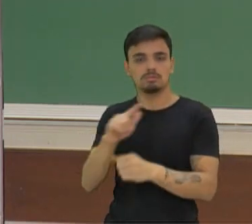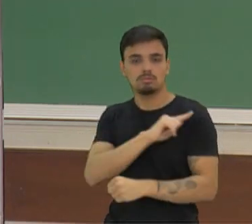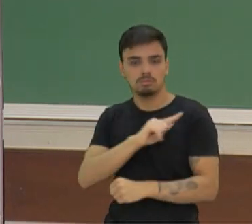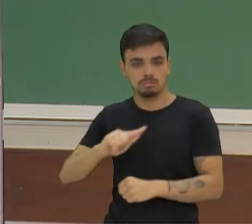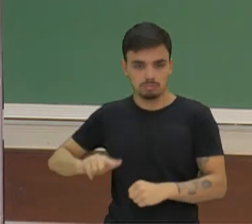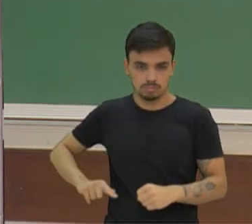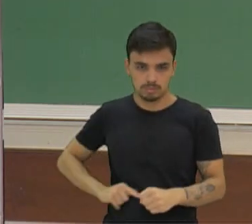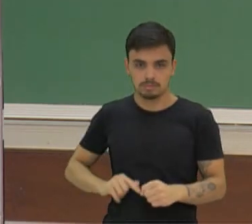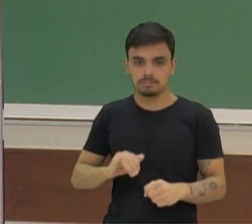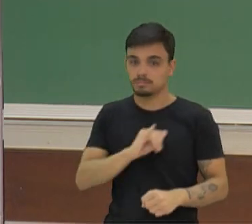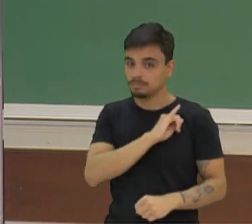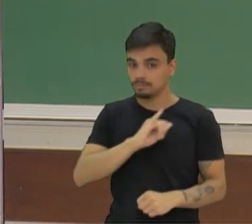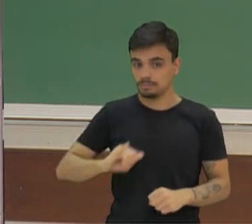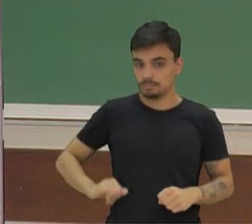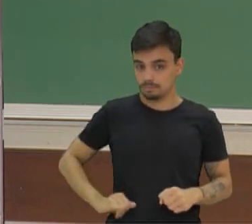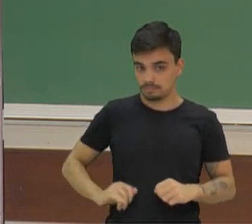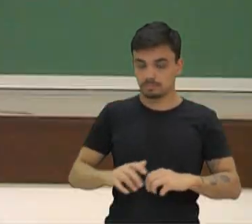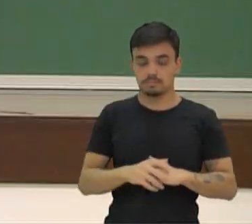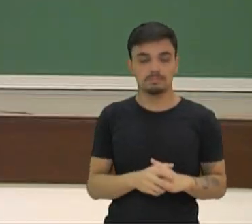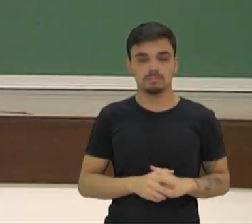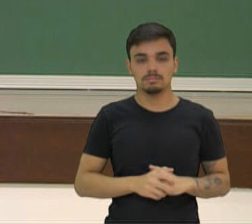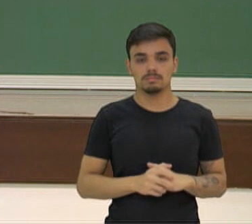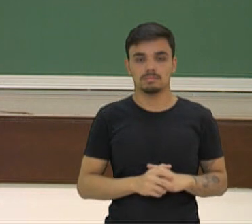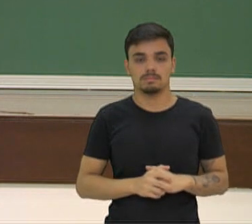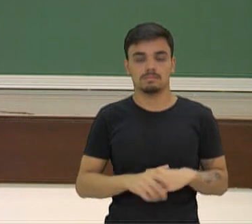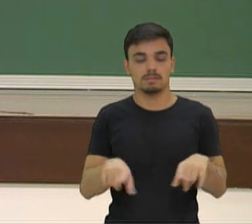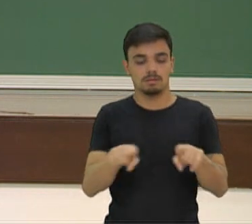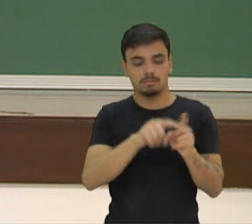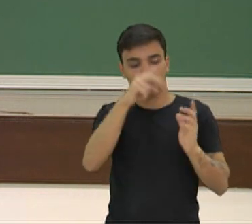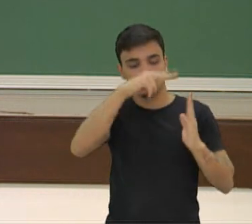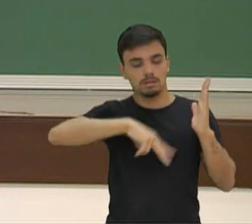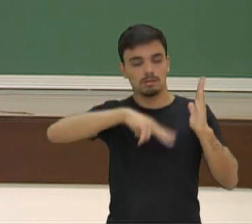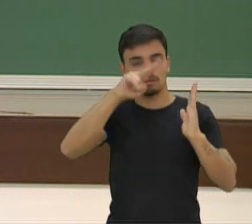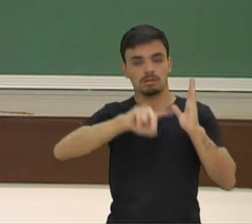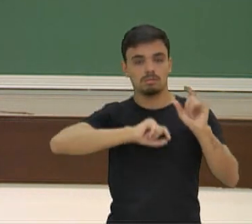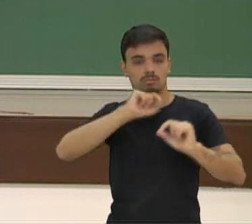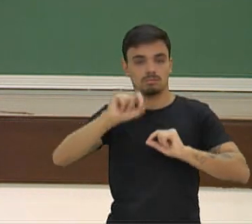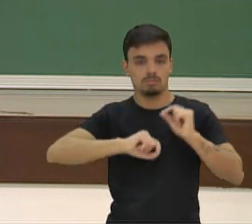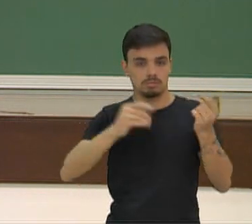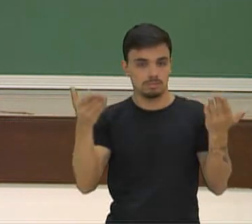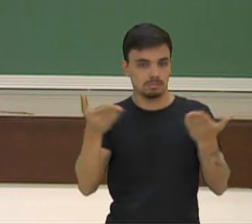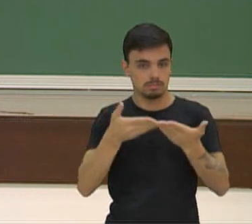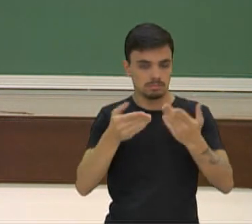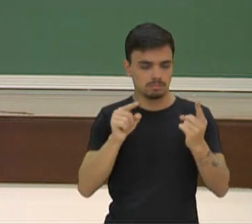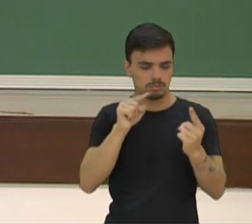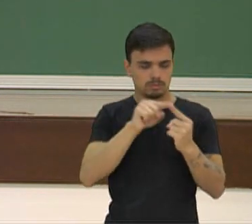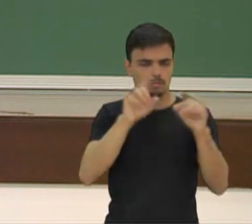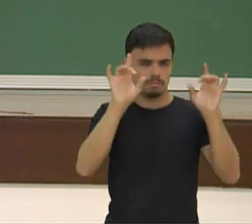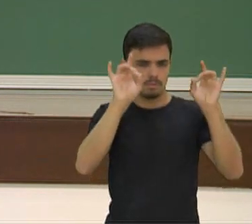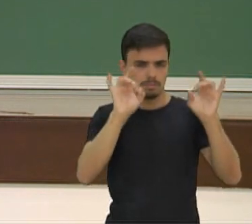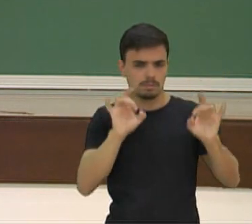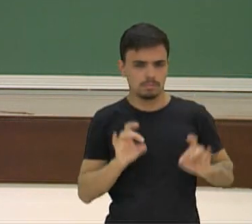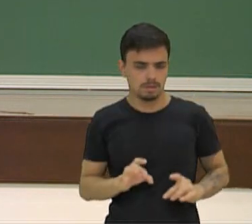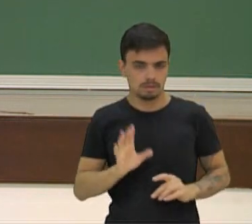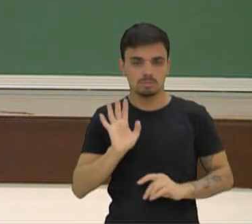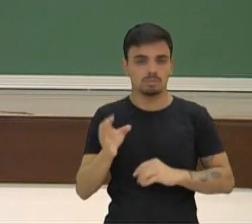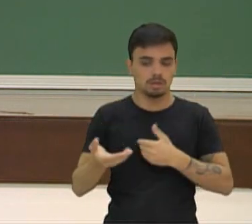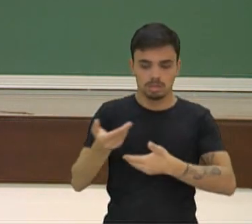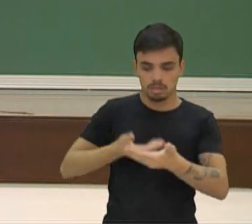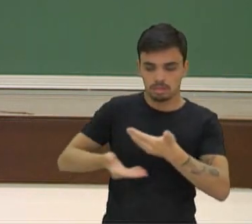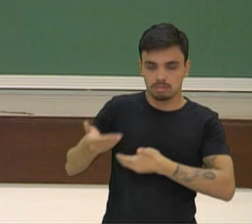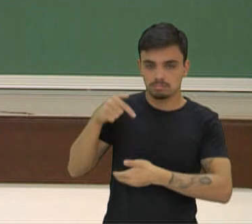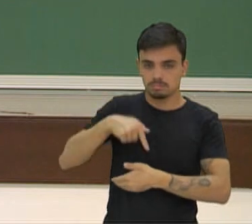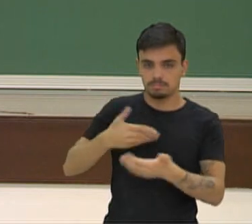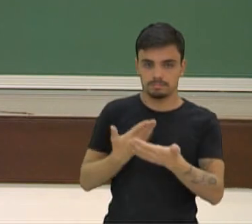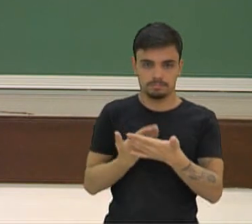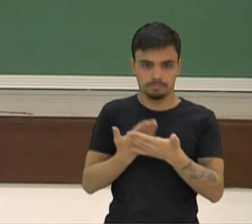tem algumas aulas. E vamos ler agora o nosso objetivo específico, ou seja, o que nós vamos tratar nessa